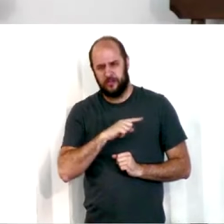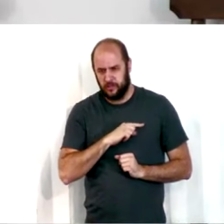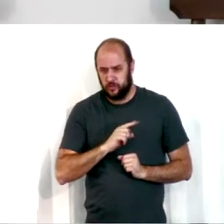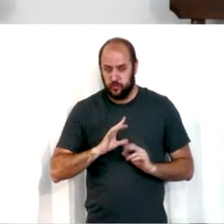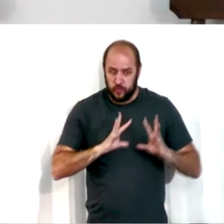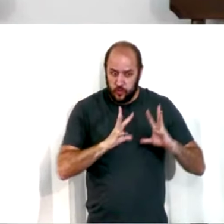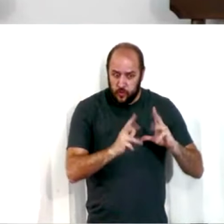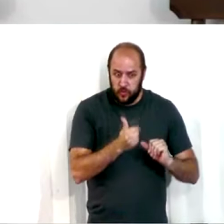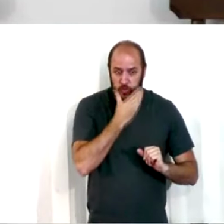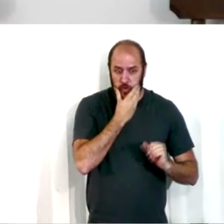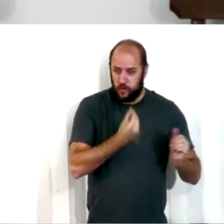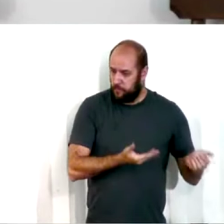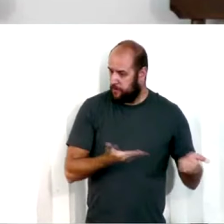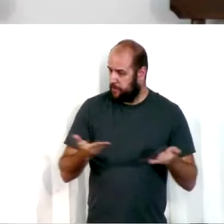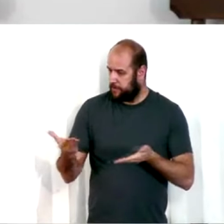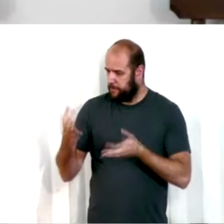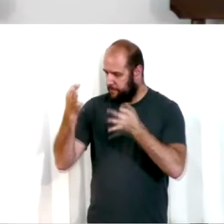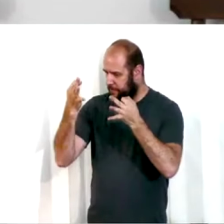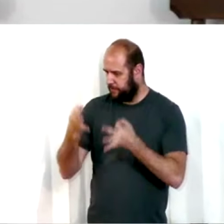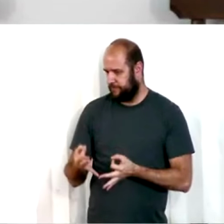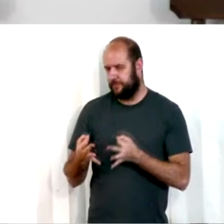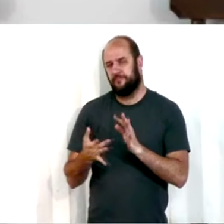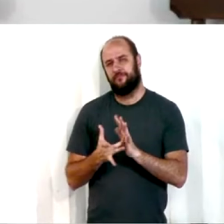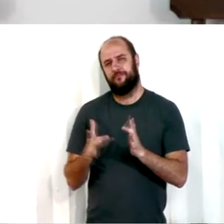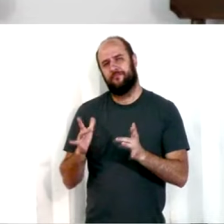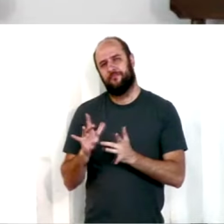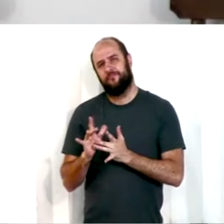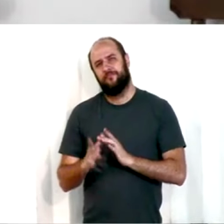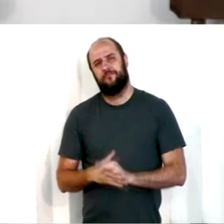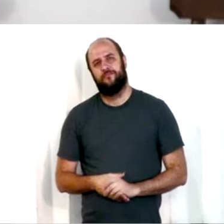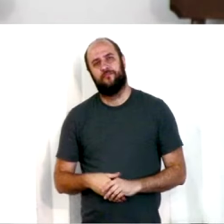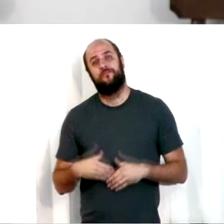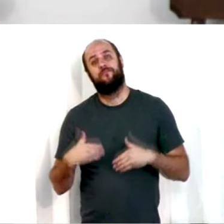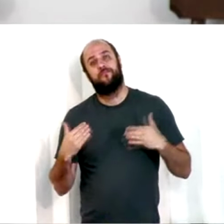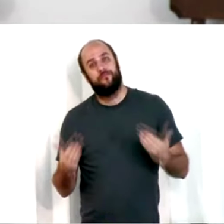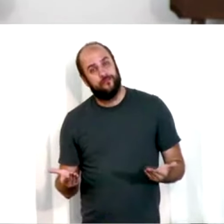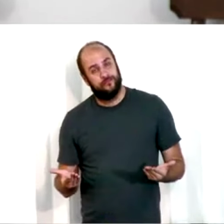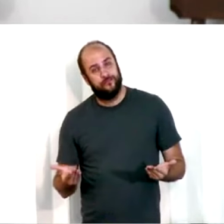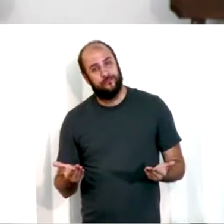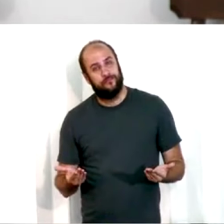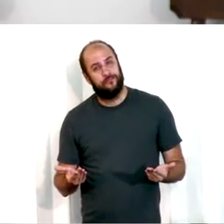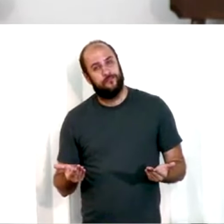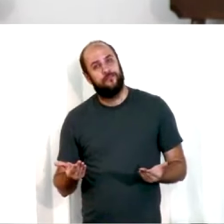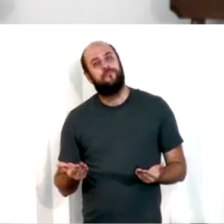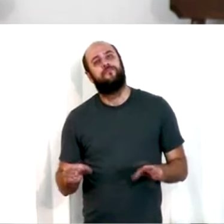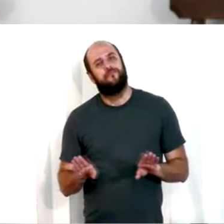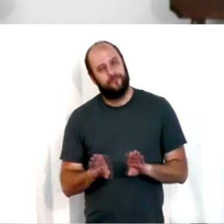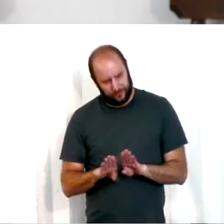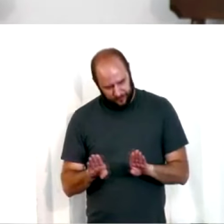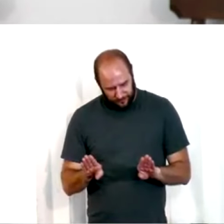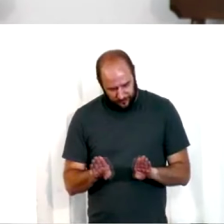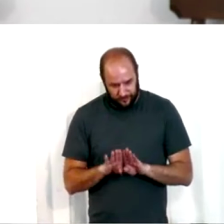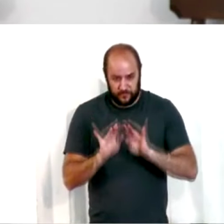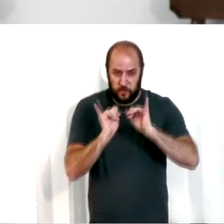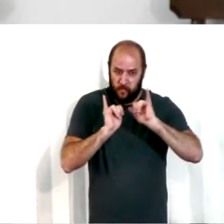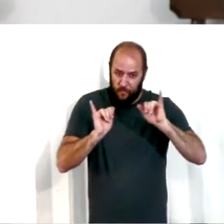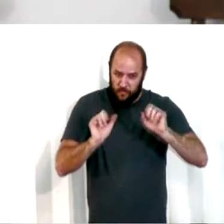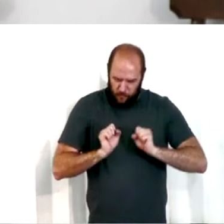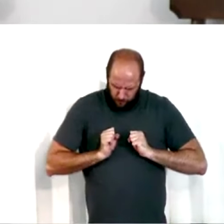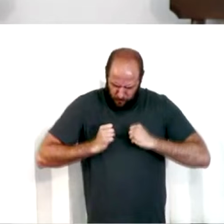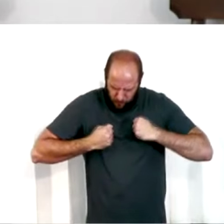homem perfeito em Cristo. Para isso é que eu também me afadigo, esforçando-me